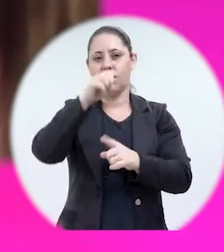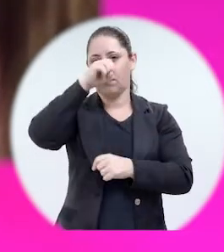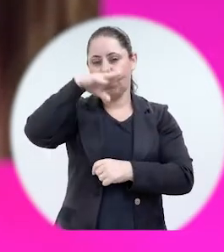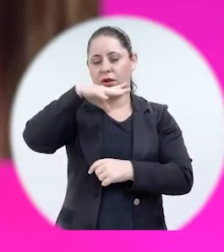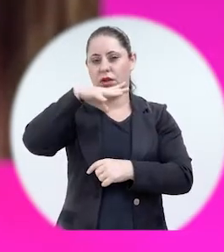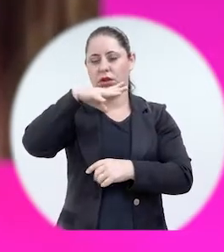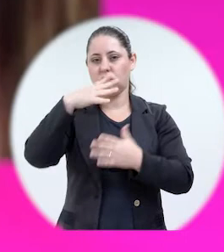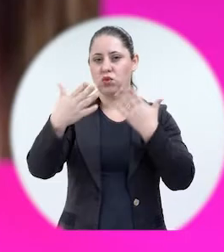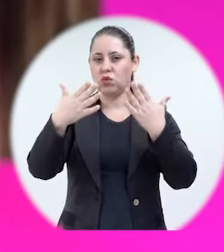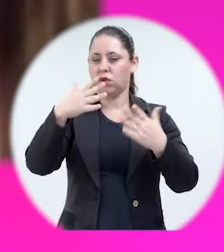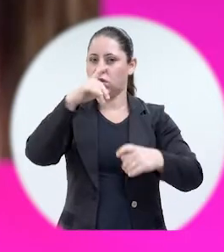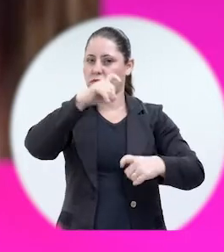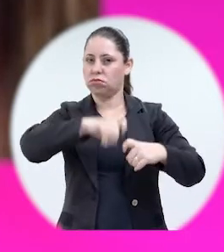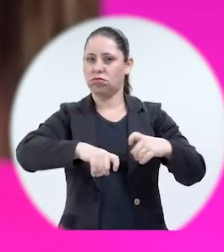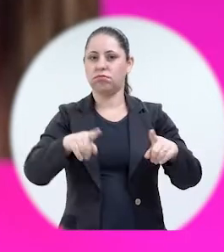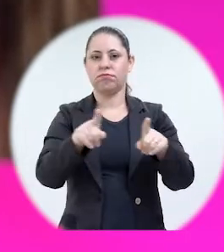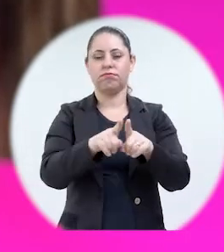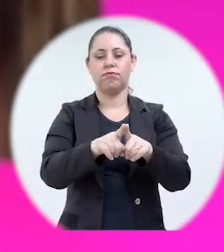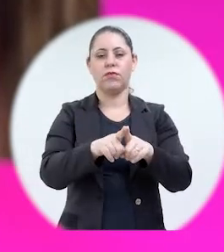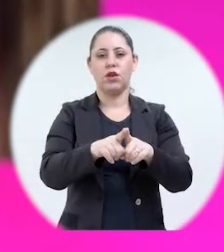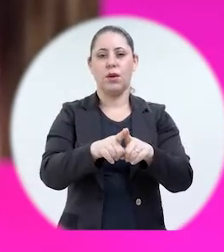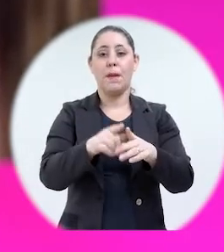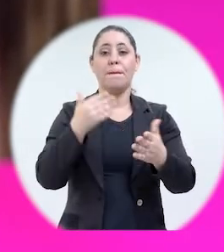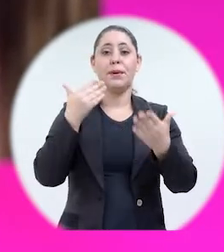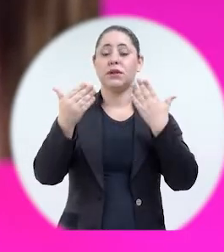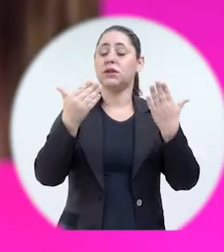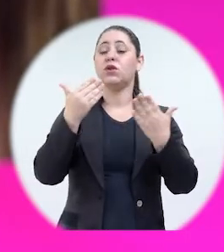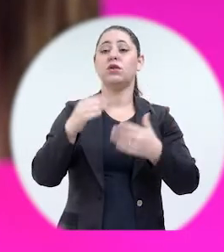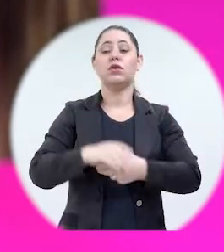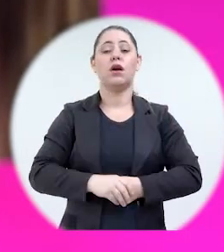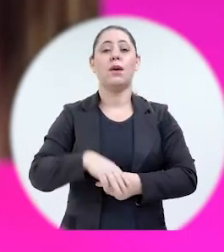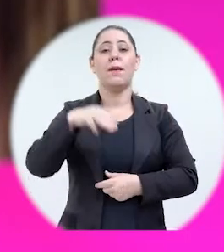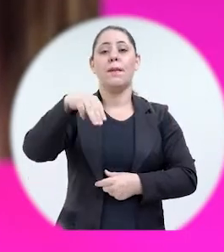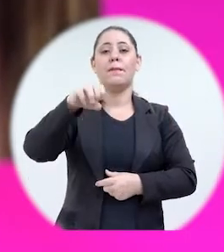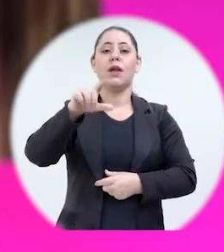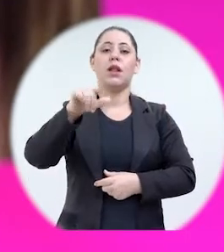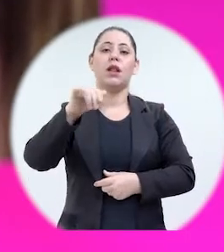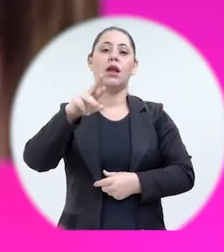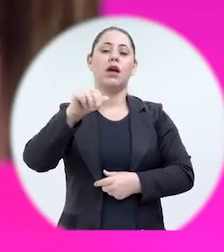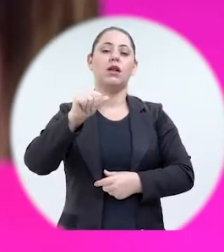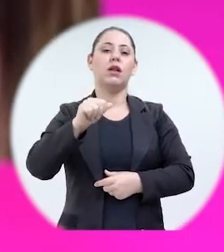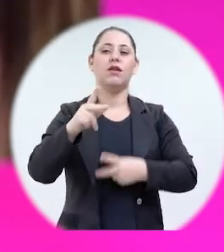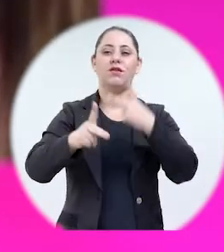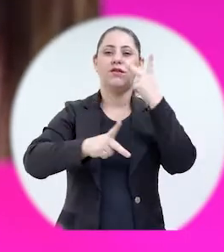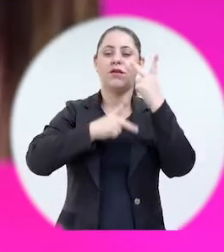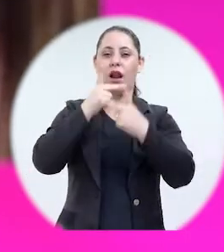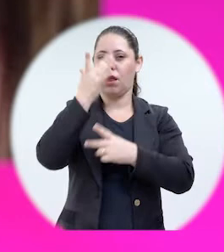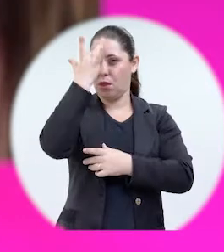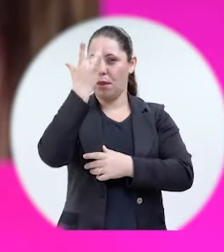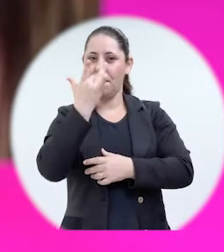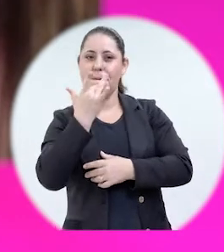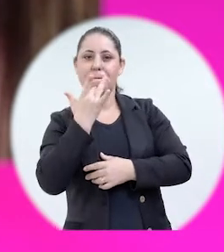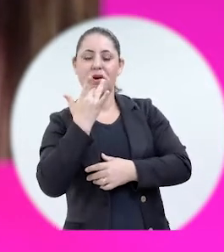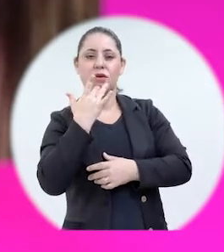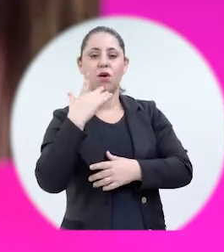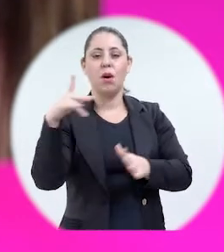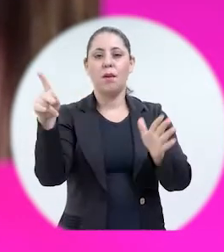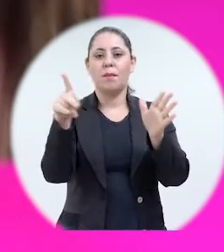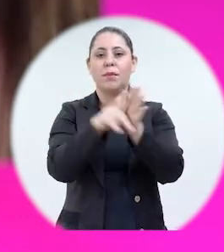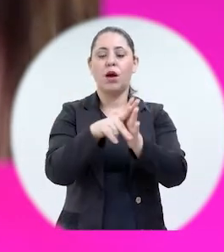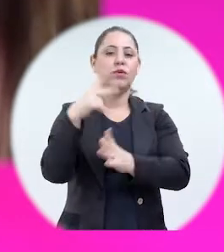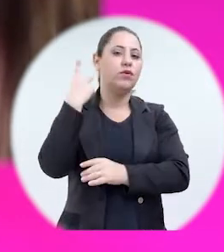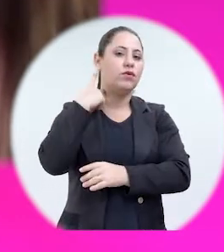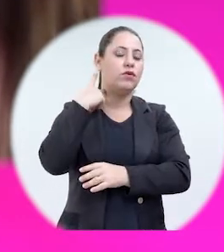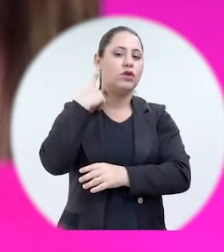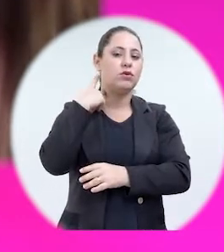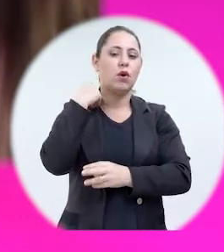violência, né, psicológica e a sexual. E, psicóloga Melânia, você que está falando um pouquinho desse perfil, um pouco da vítima